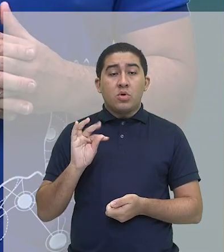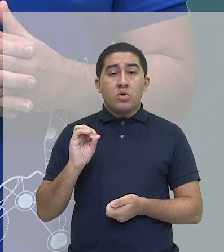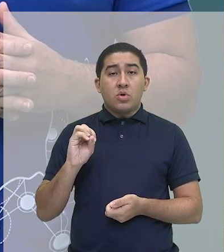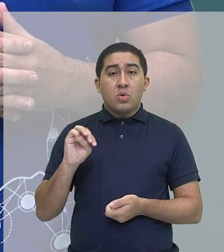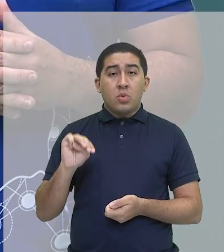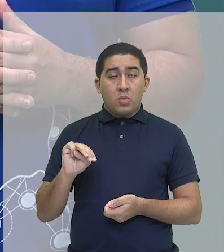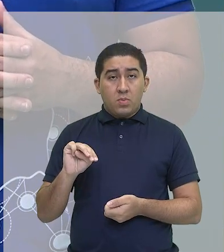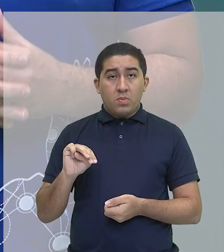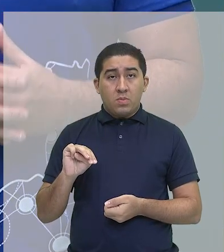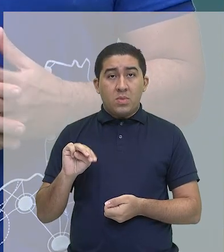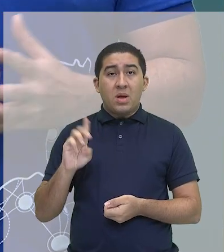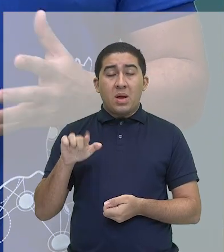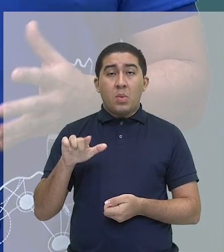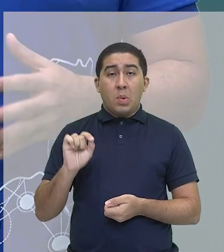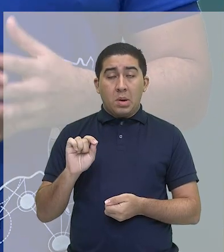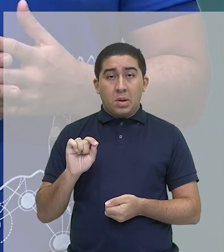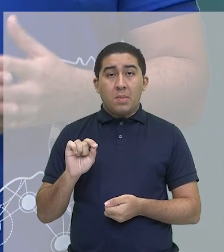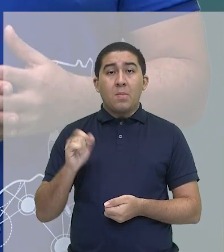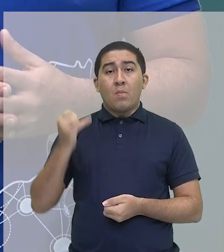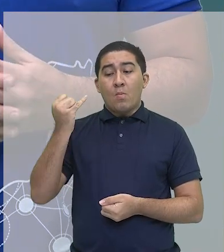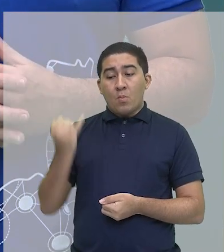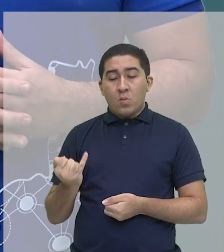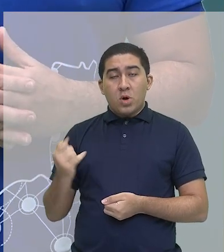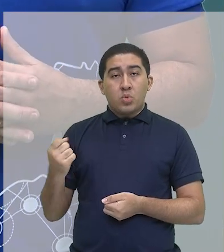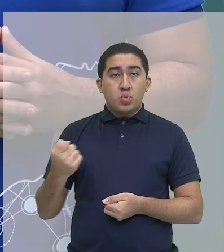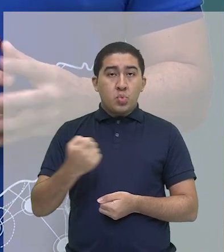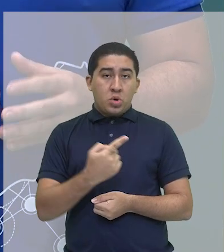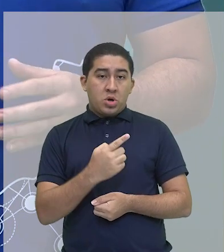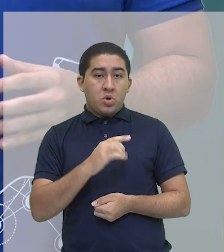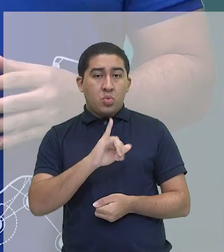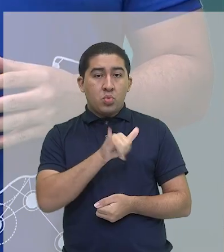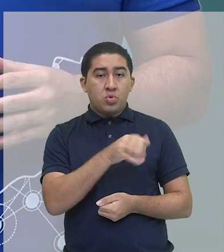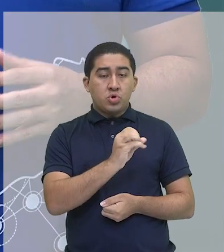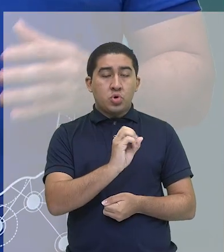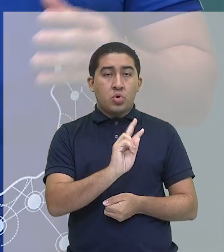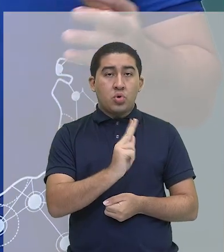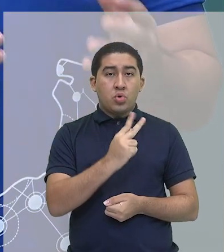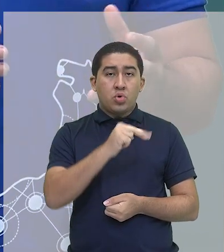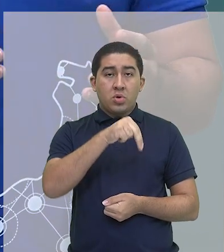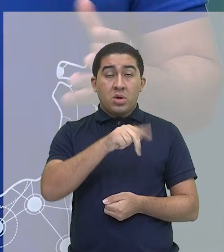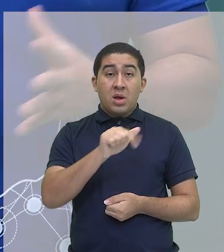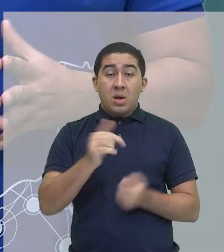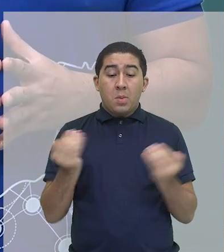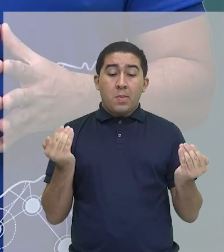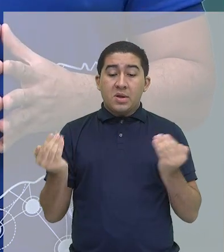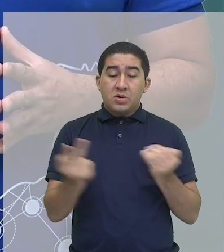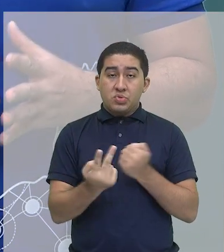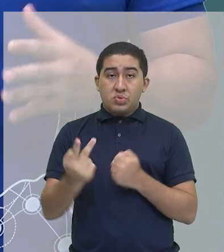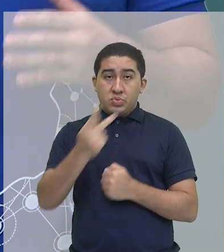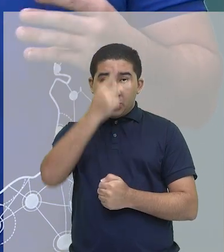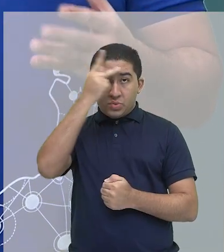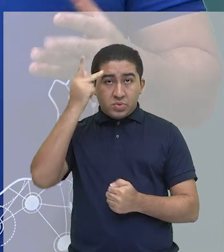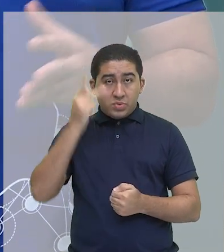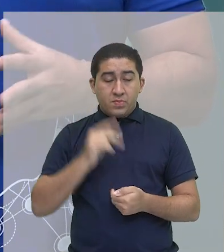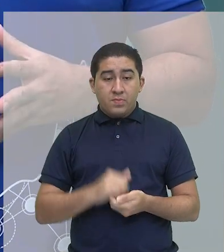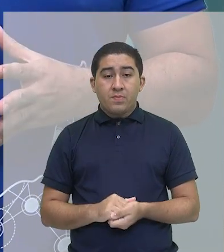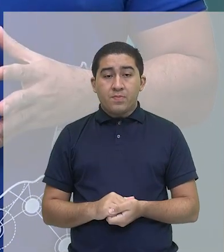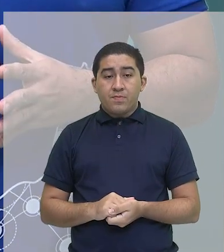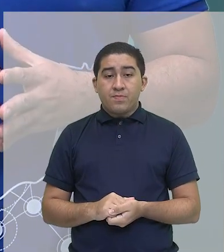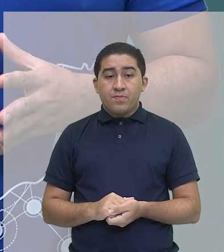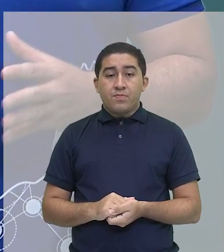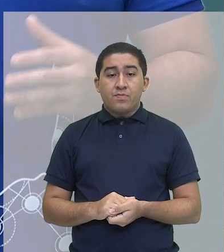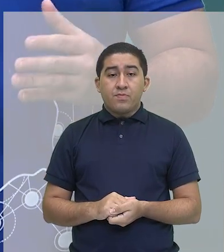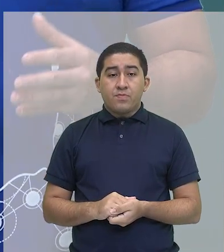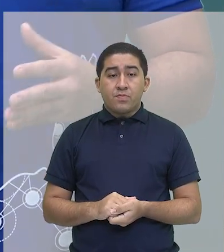muito mais magro, né, do que o John. Neste caso, eu estou comparando um com o outro, ok? Então, o meu